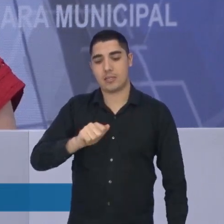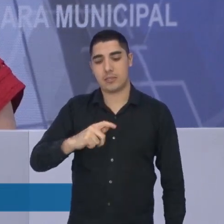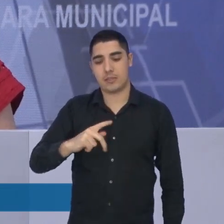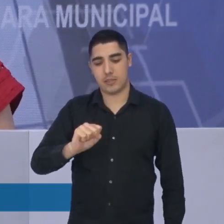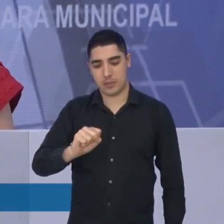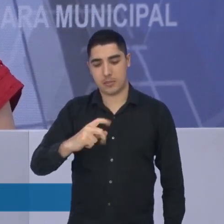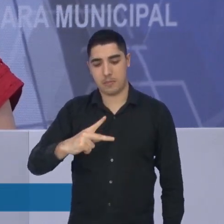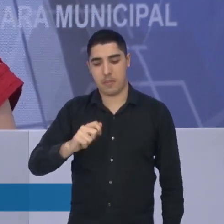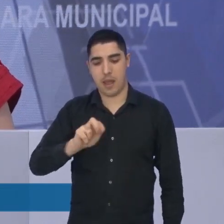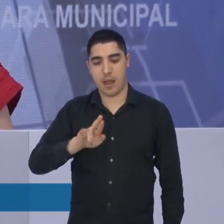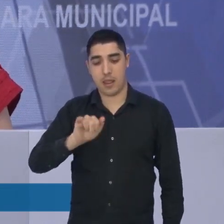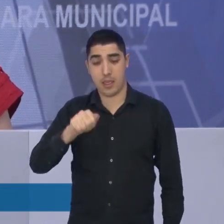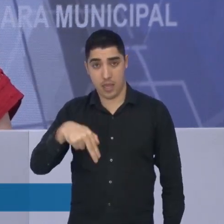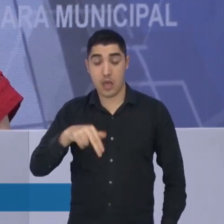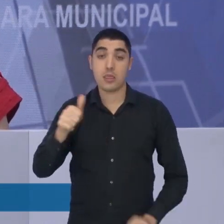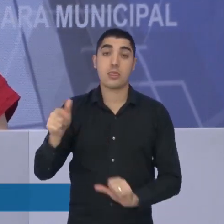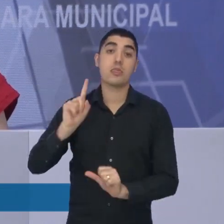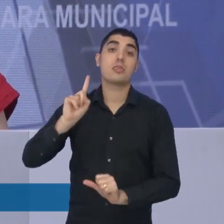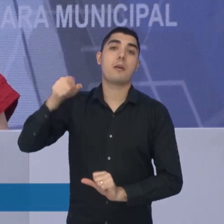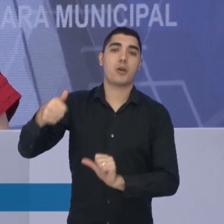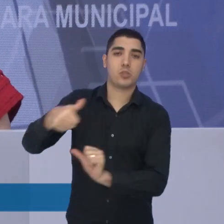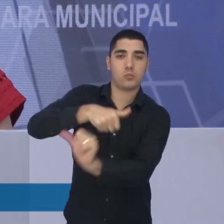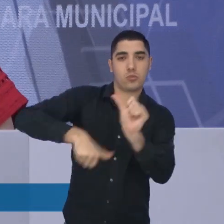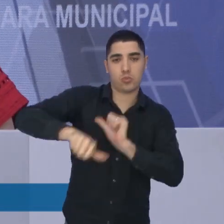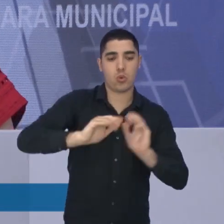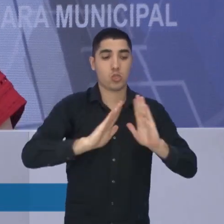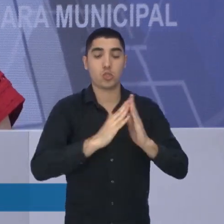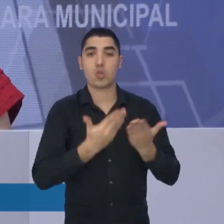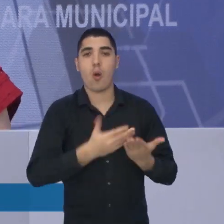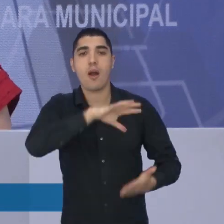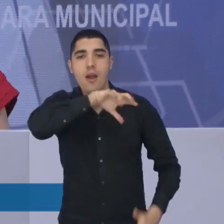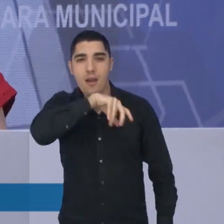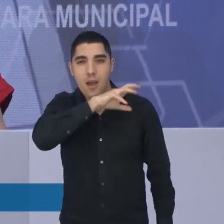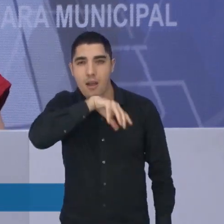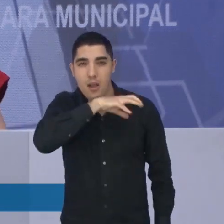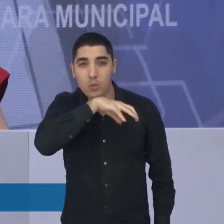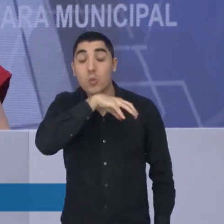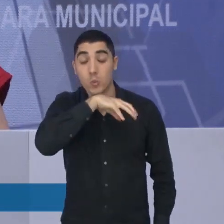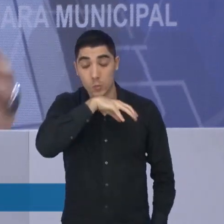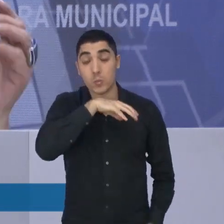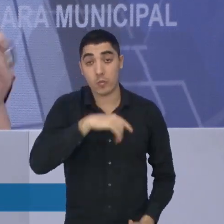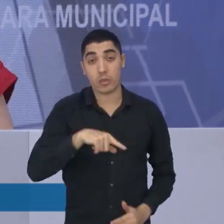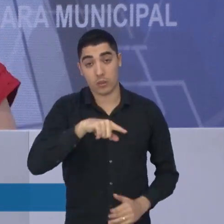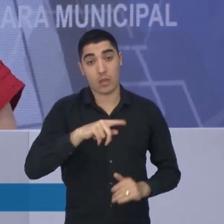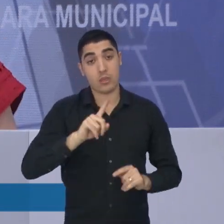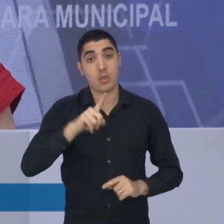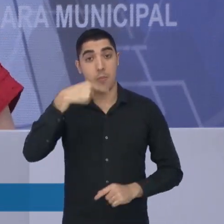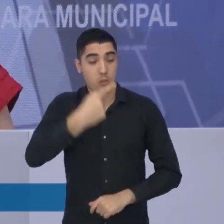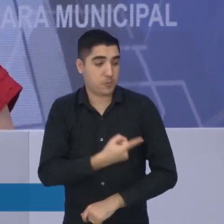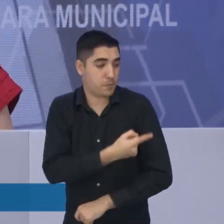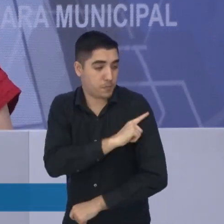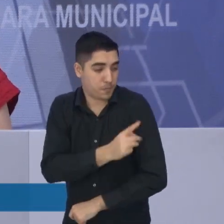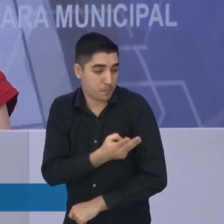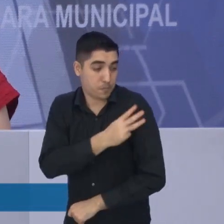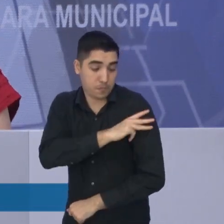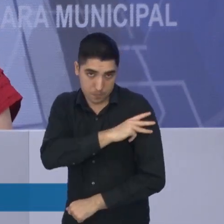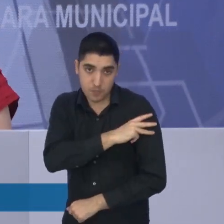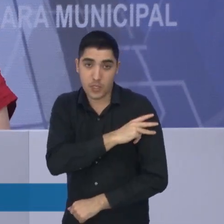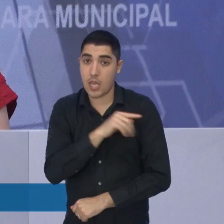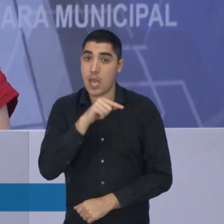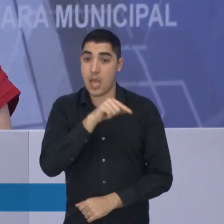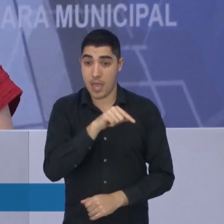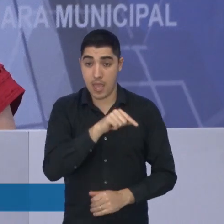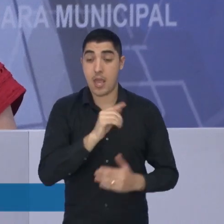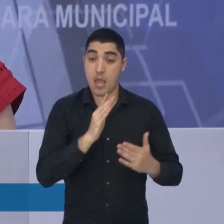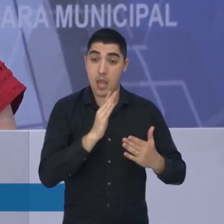por Colégio Anglo, né, Cassiano Ricardo, em 82, no ensino médio. Foi realizado parte